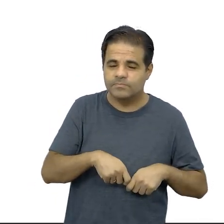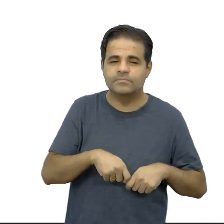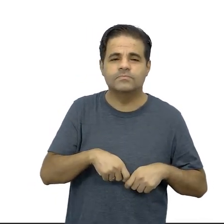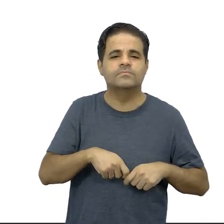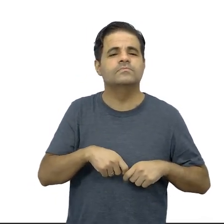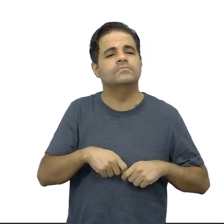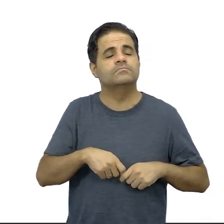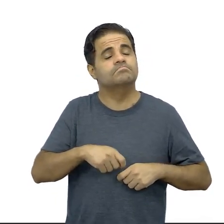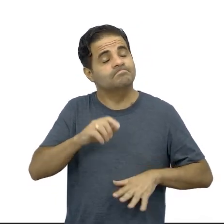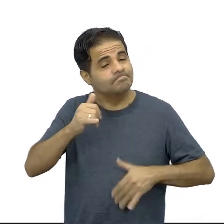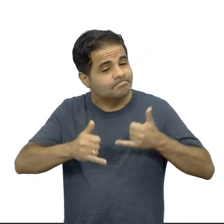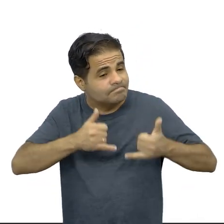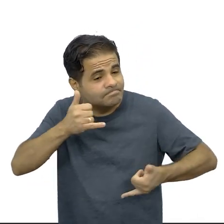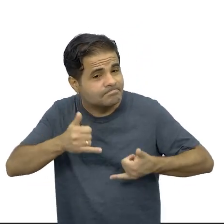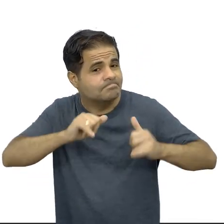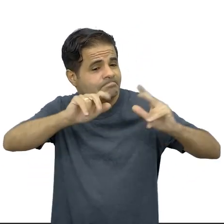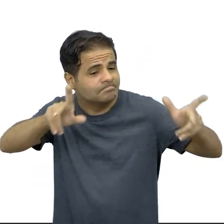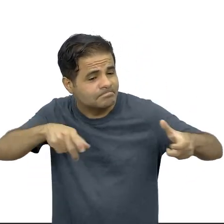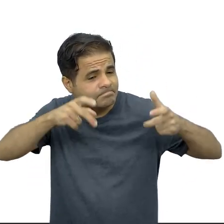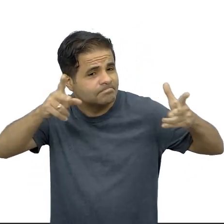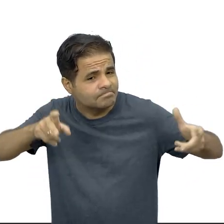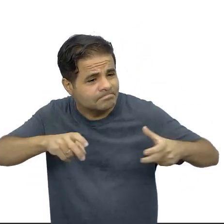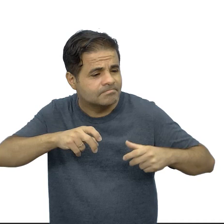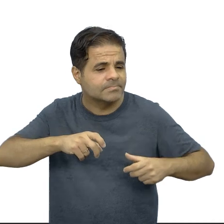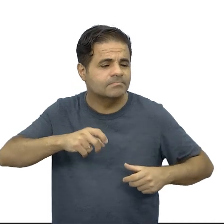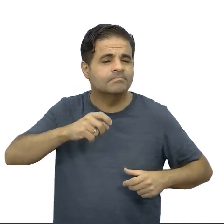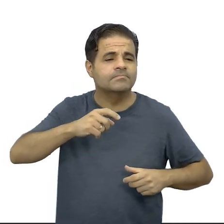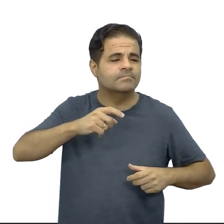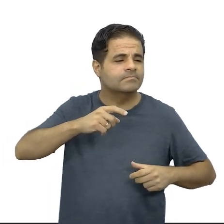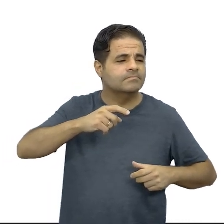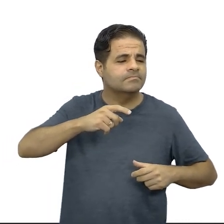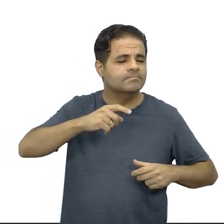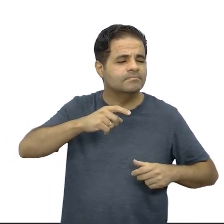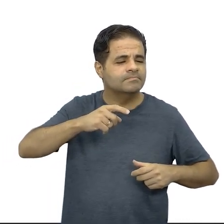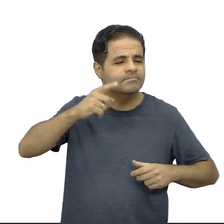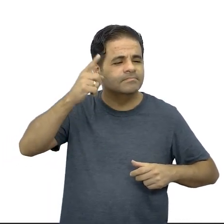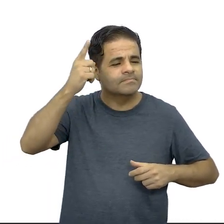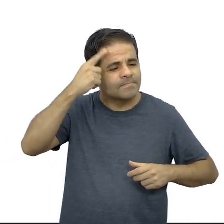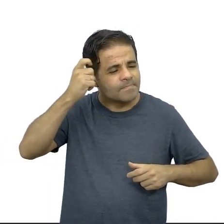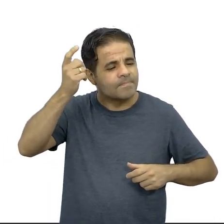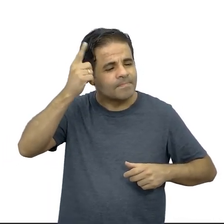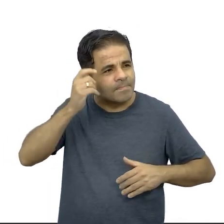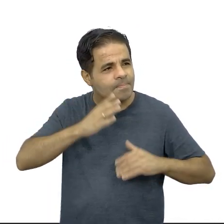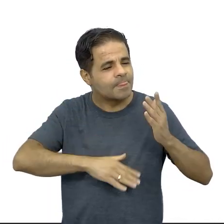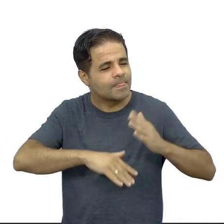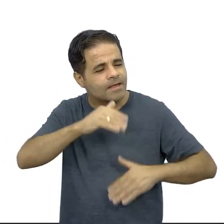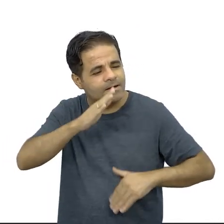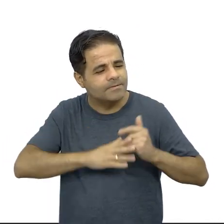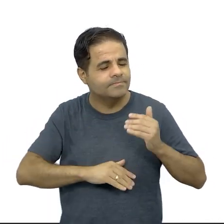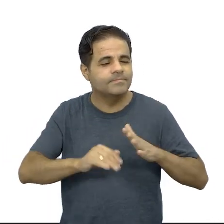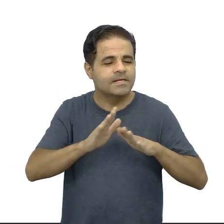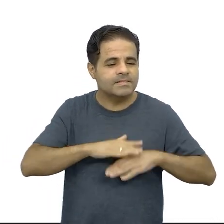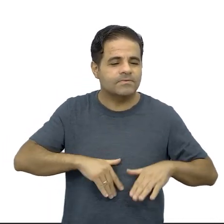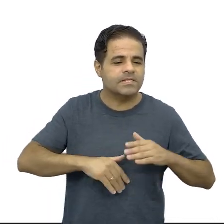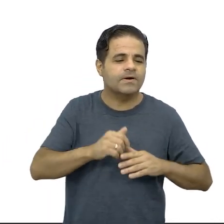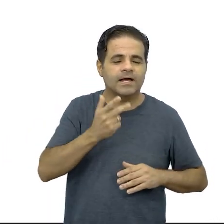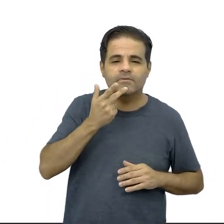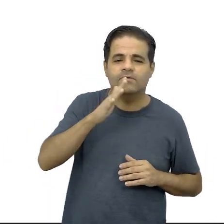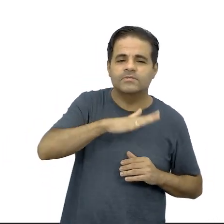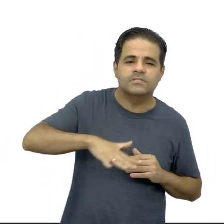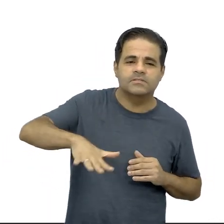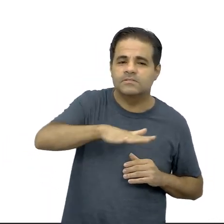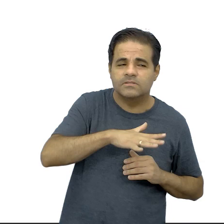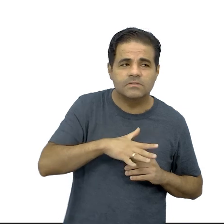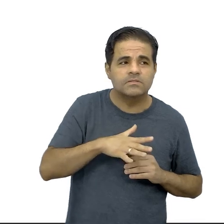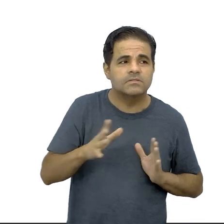explorar, dependendo do tempo, da dinâmica, do tema, do que vocês estiverem trabalhando, com essa proposta da alfabetização científica